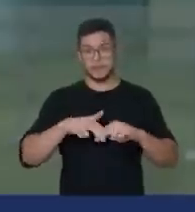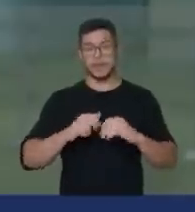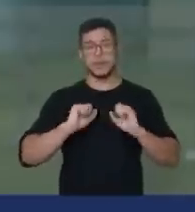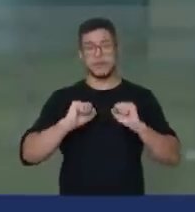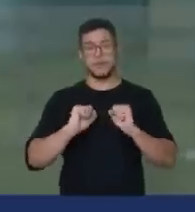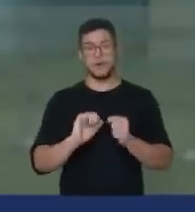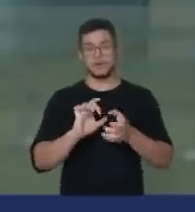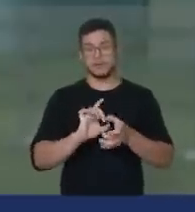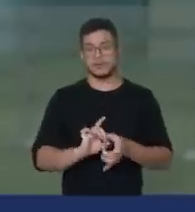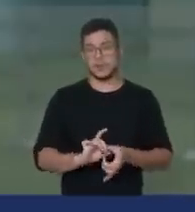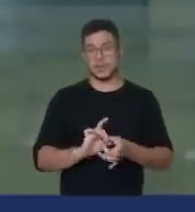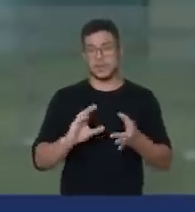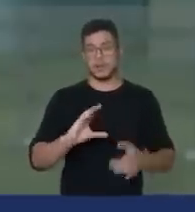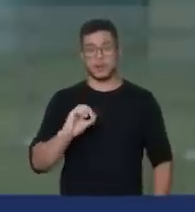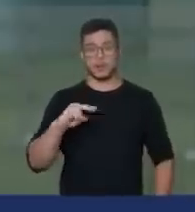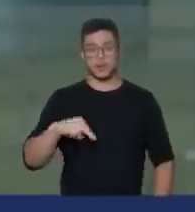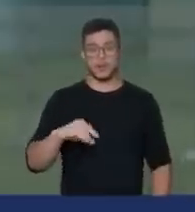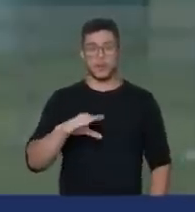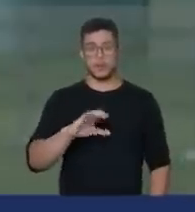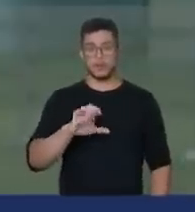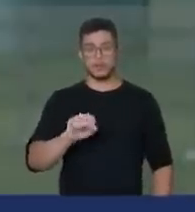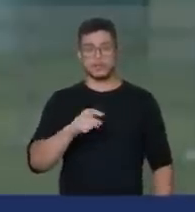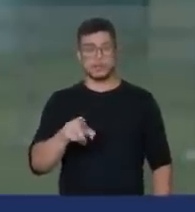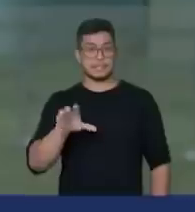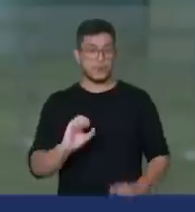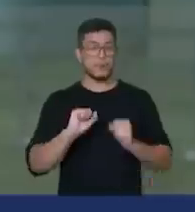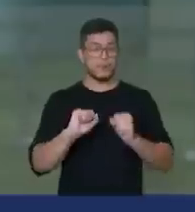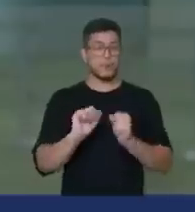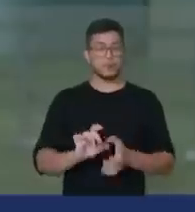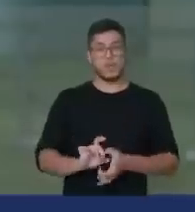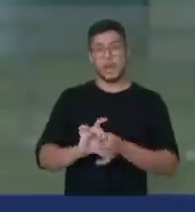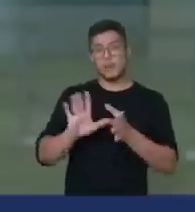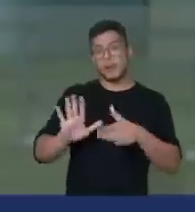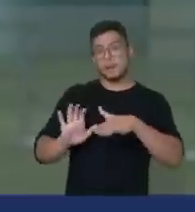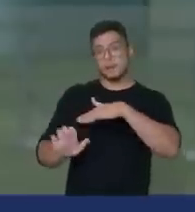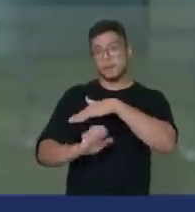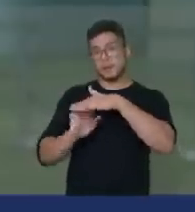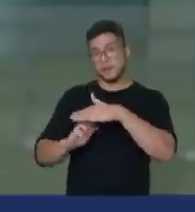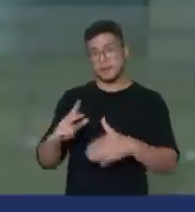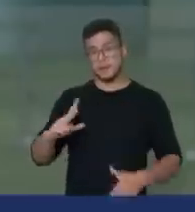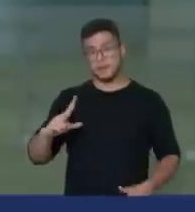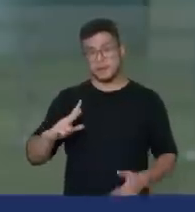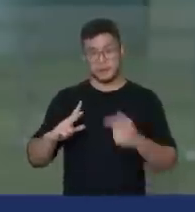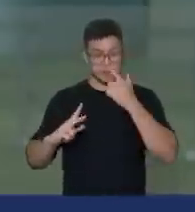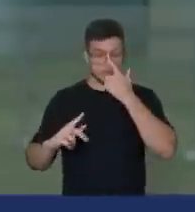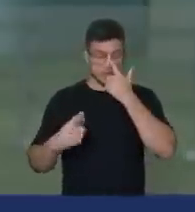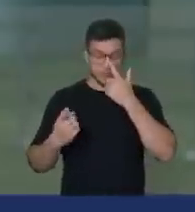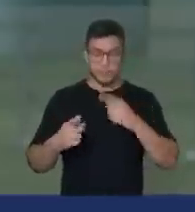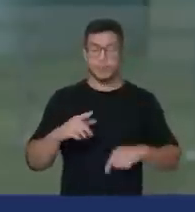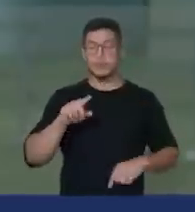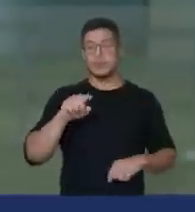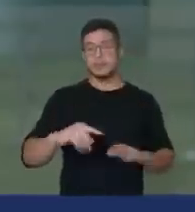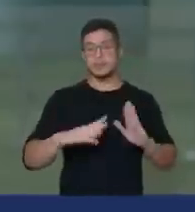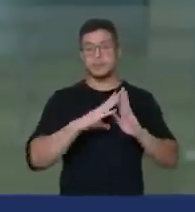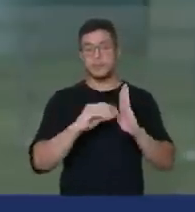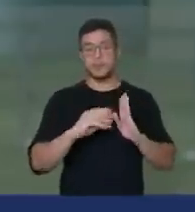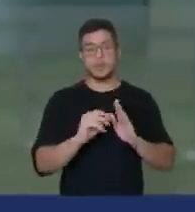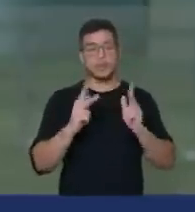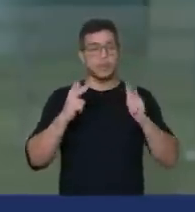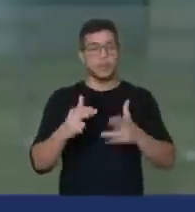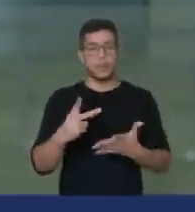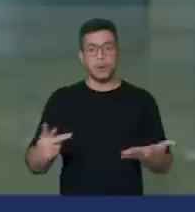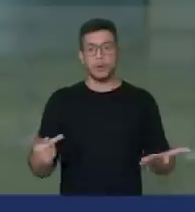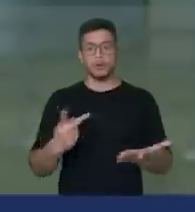o serviço que hoje é público estatal para uma iniciativa privada, no modelo filé com osso, que já acontece com rodovias, com ferrovias, com portos e